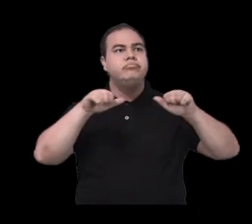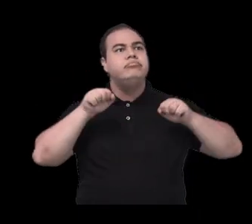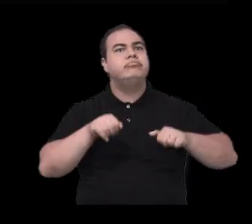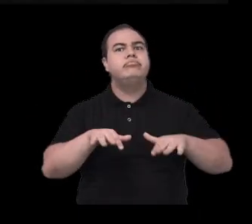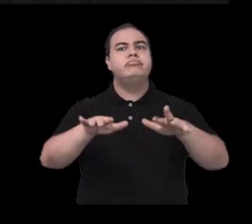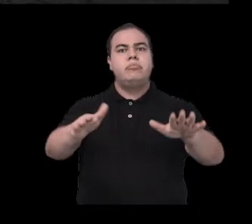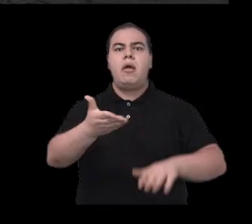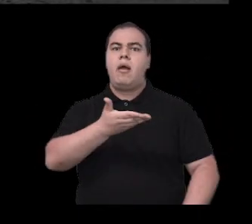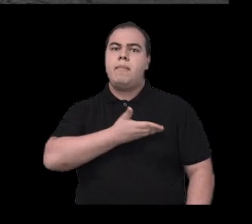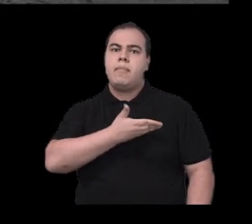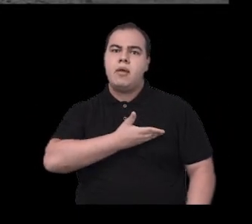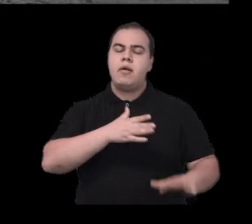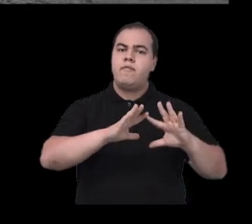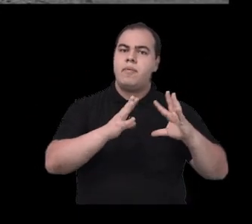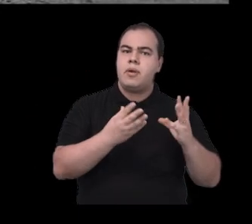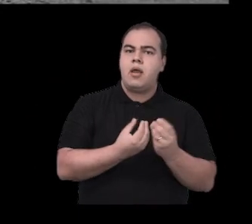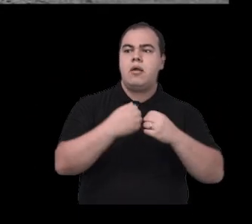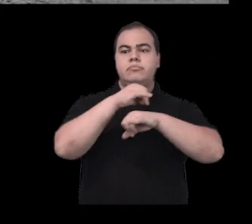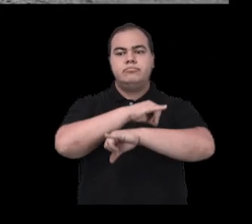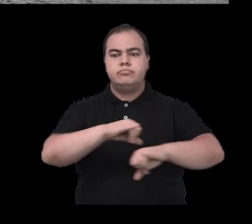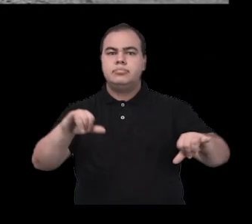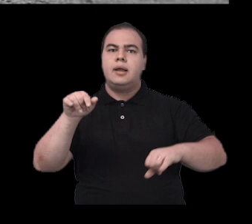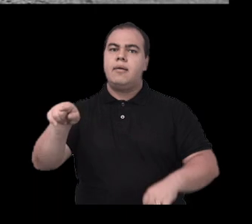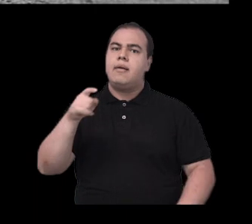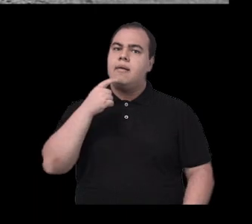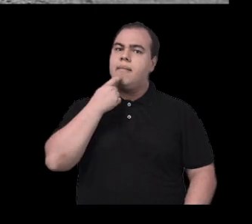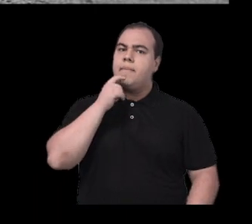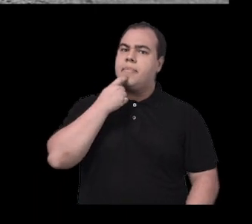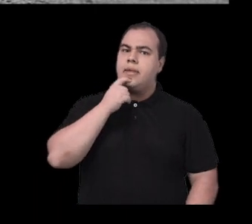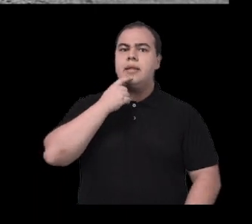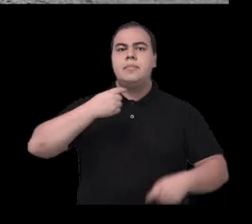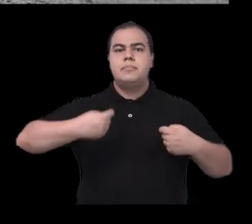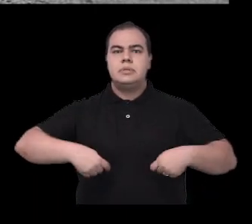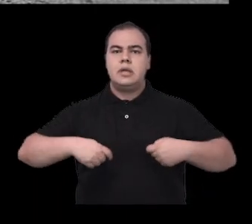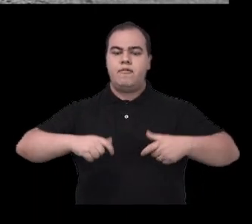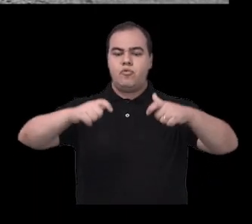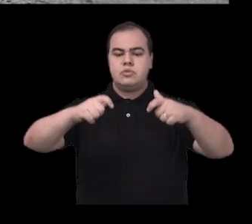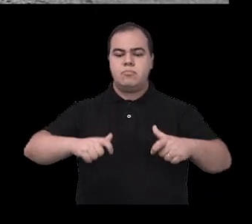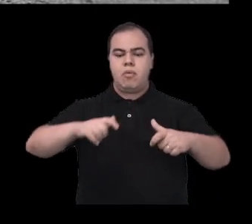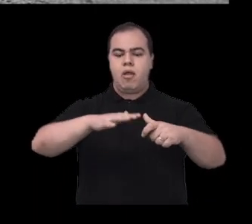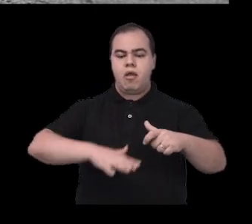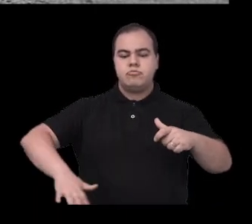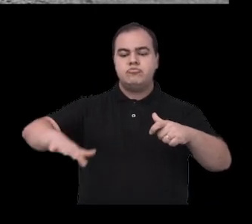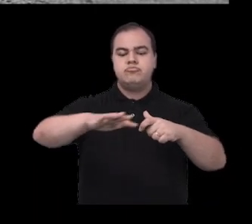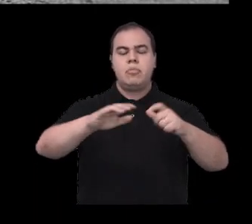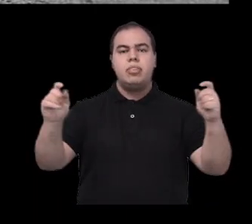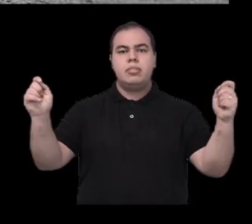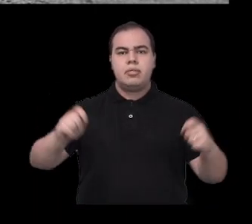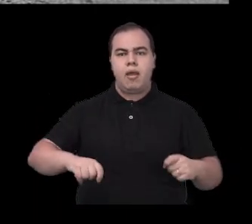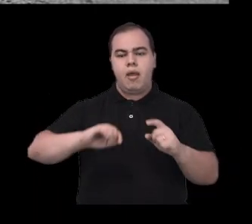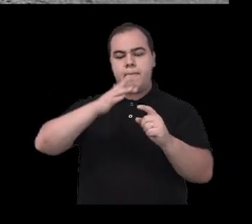parentes, com essa ideia de que Campinas deveria ter um espaço, um serviço, um hospital